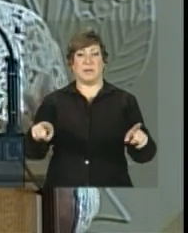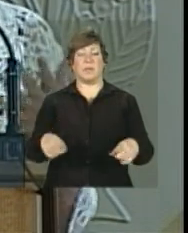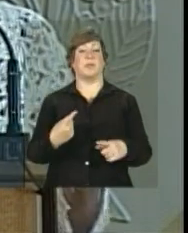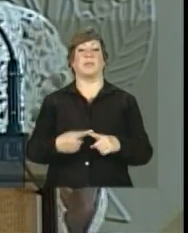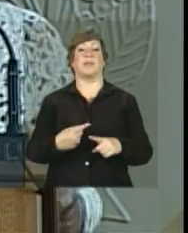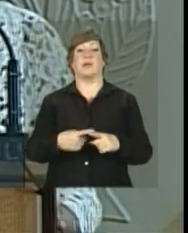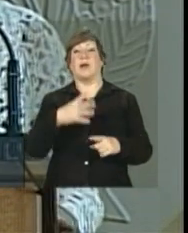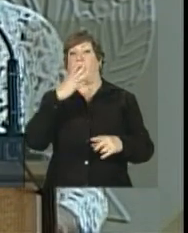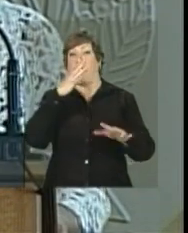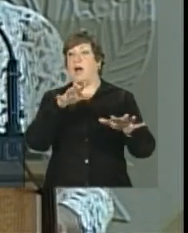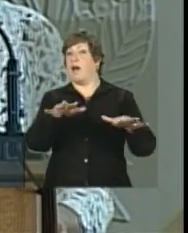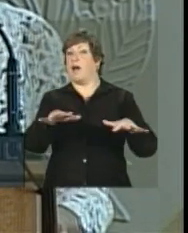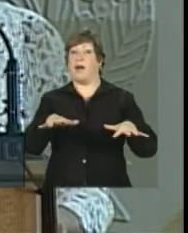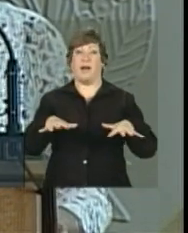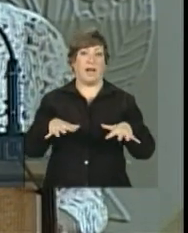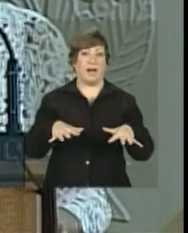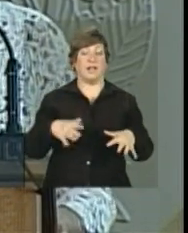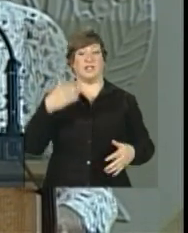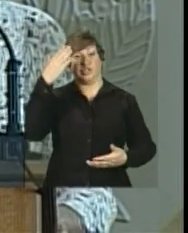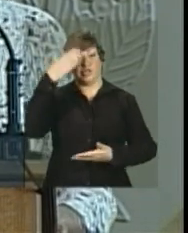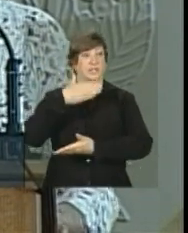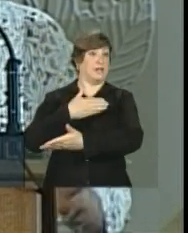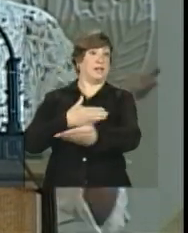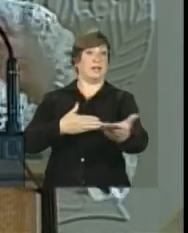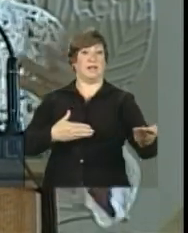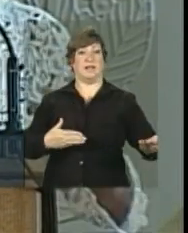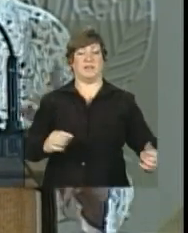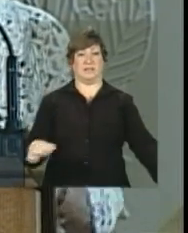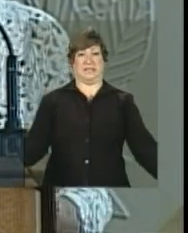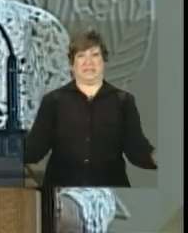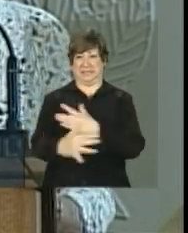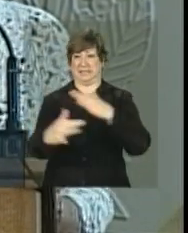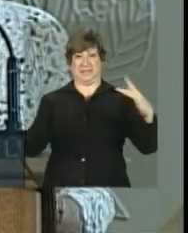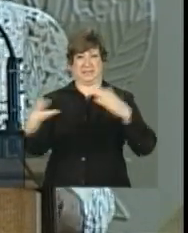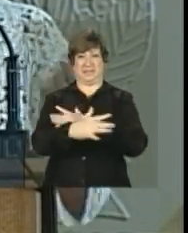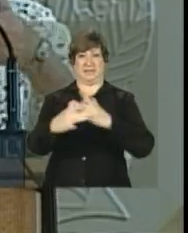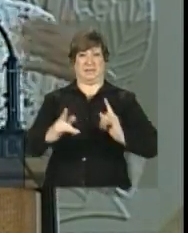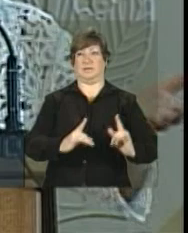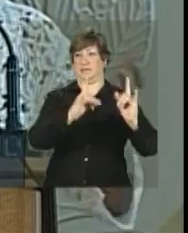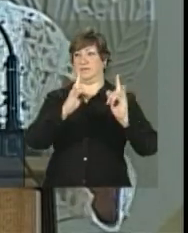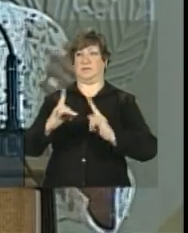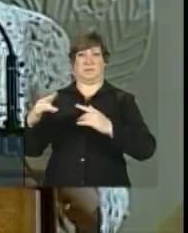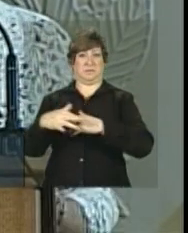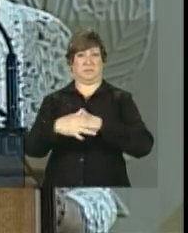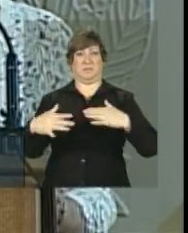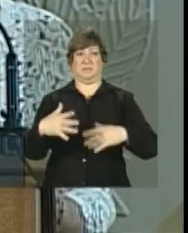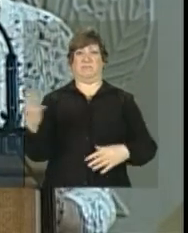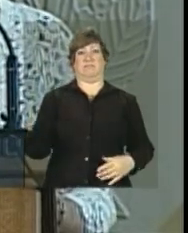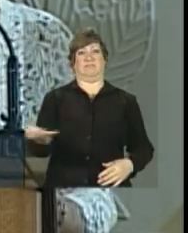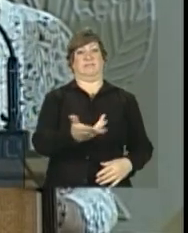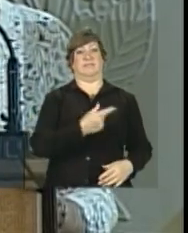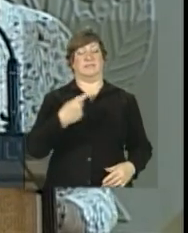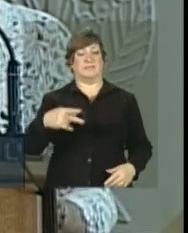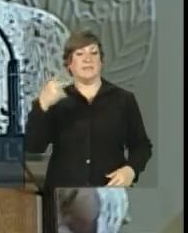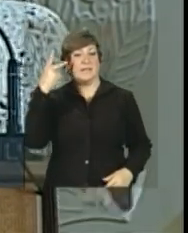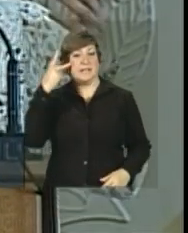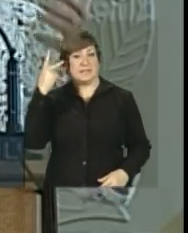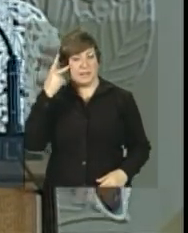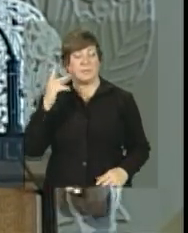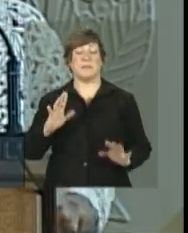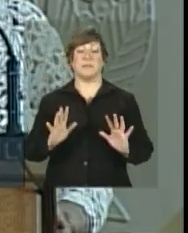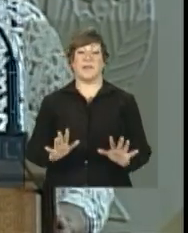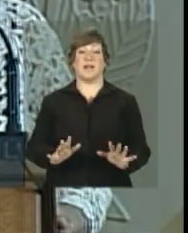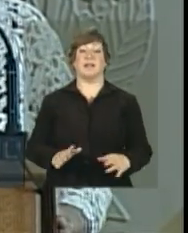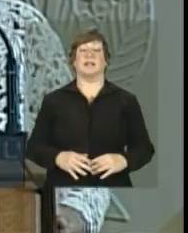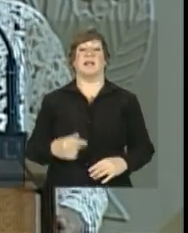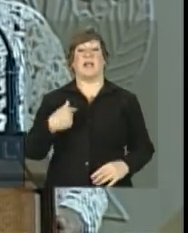absoluto estarrecimento diante daquele movimento, daquela impermanência. Mas eu